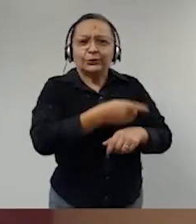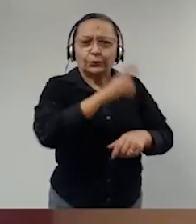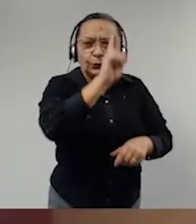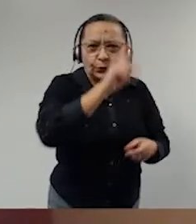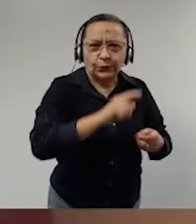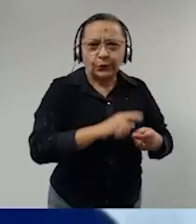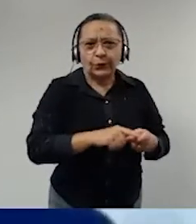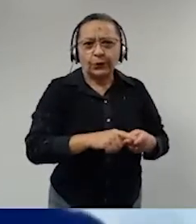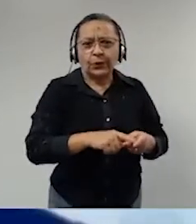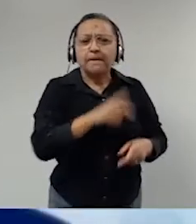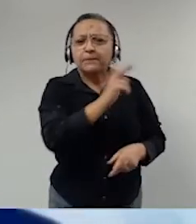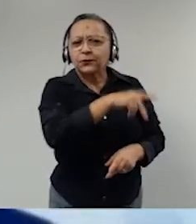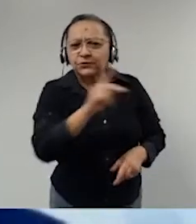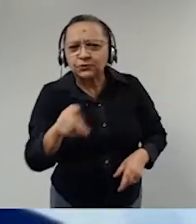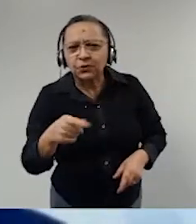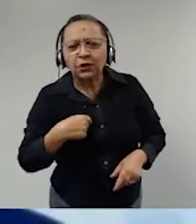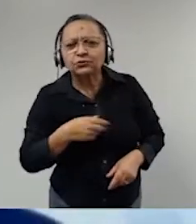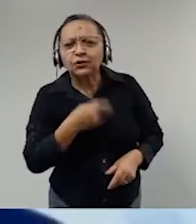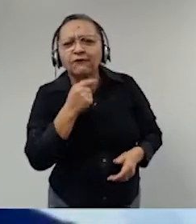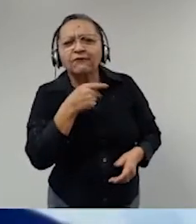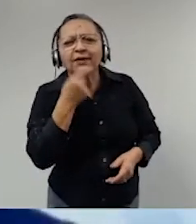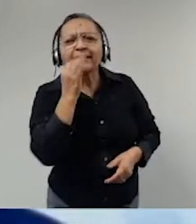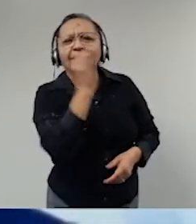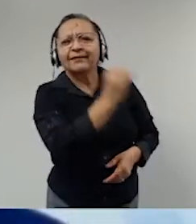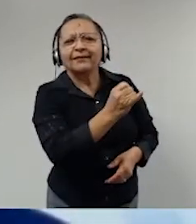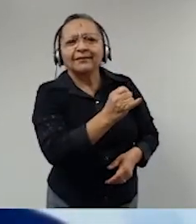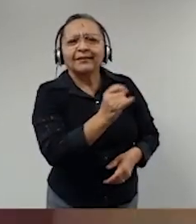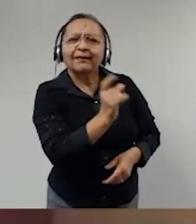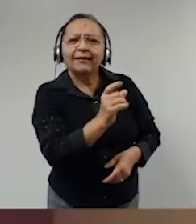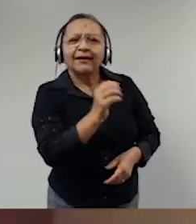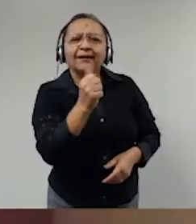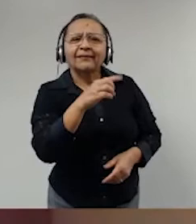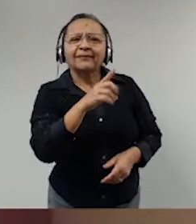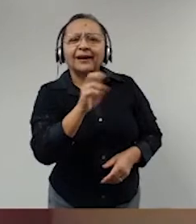vontade, por favor, chame de André. Eu chamo por conta da nossa